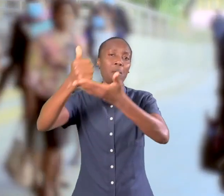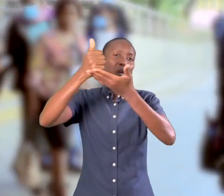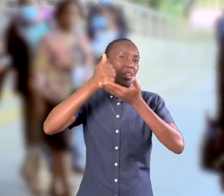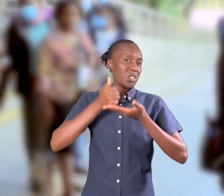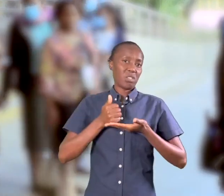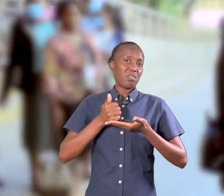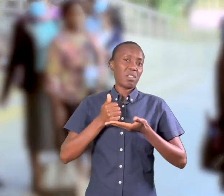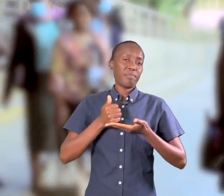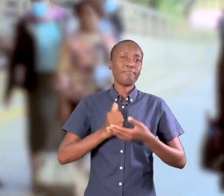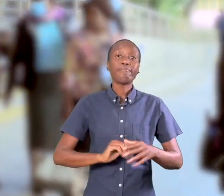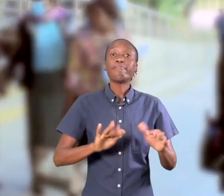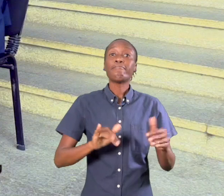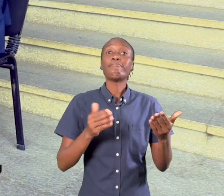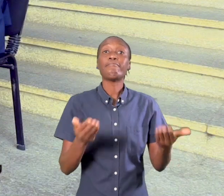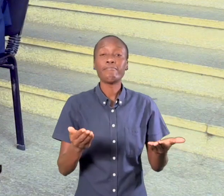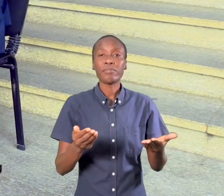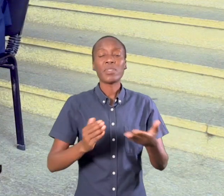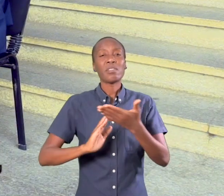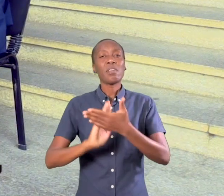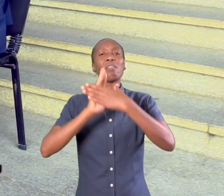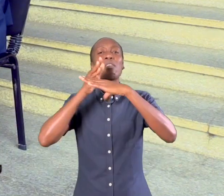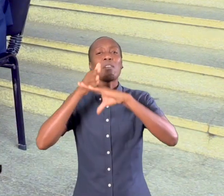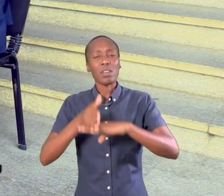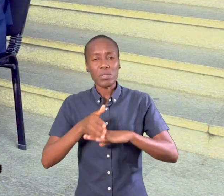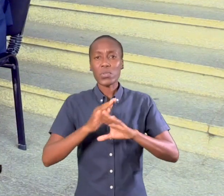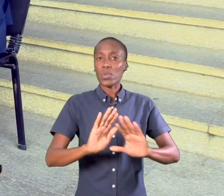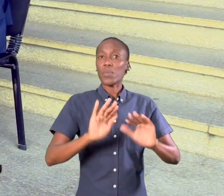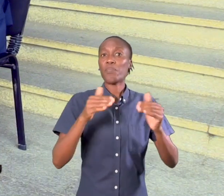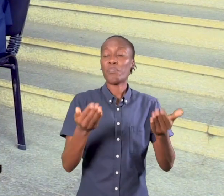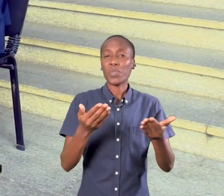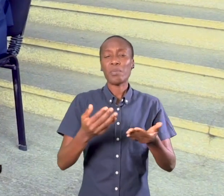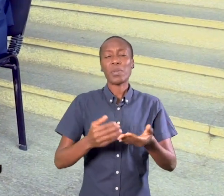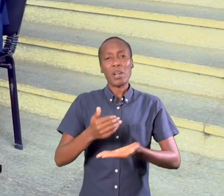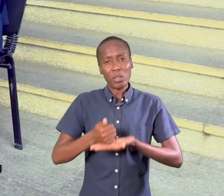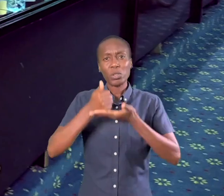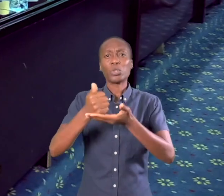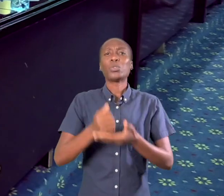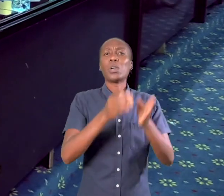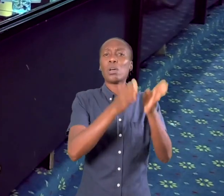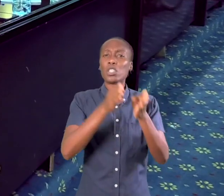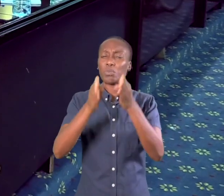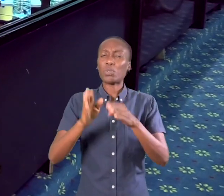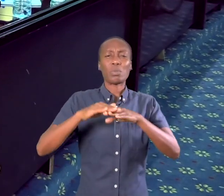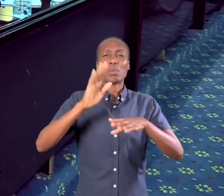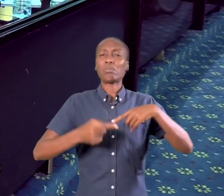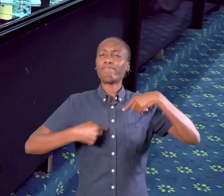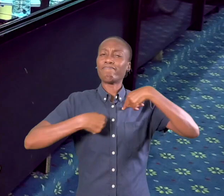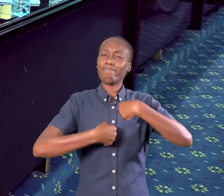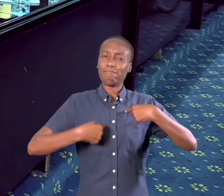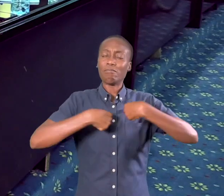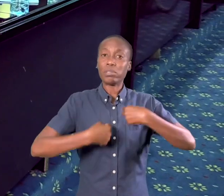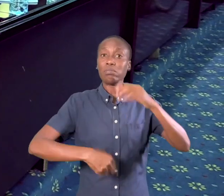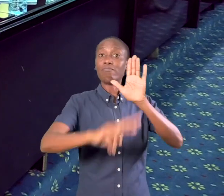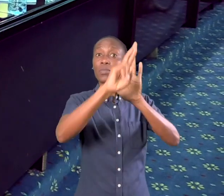alguém que possa o assistir. Apesar de haver avanços significativos na assistência às pessoas